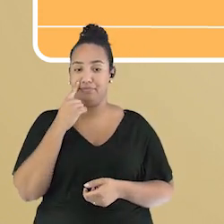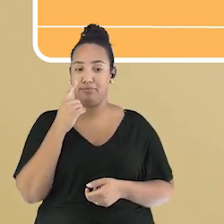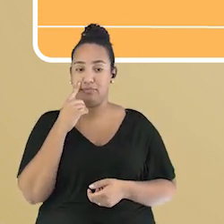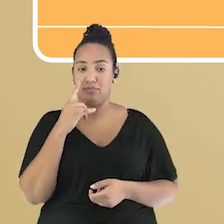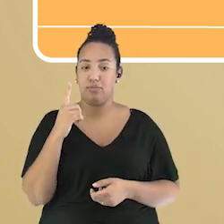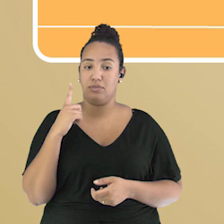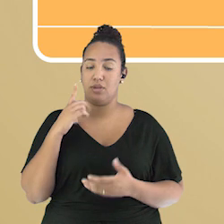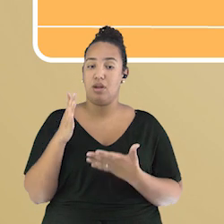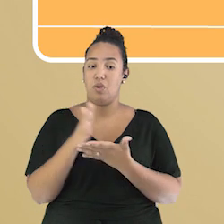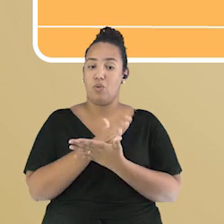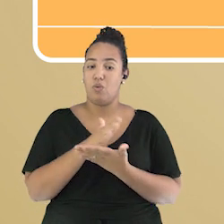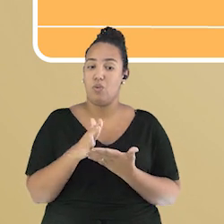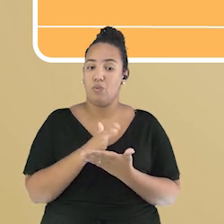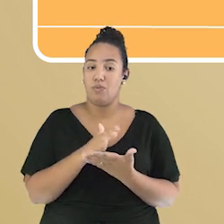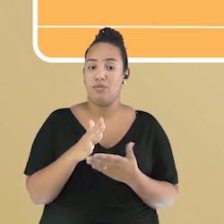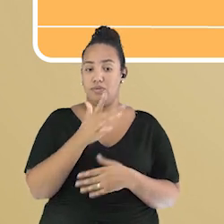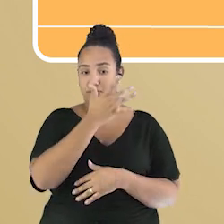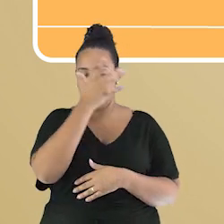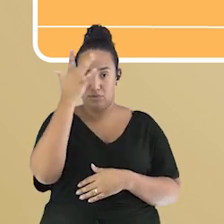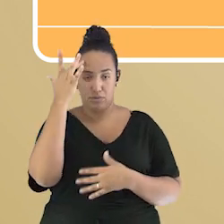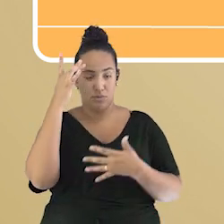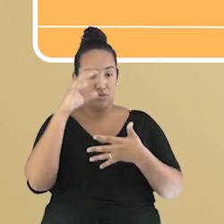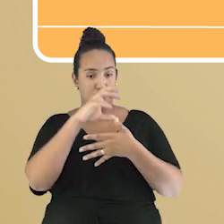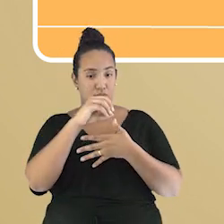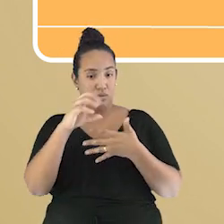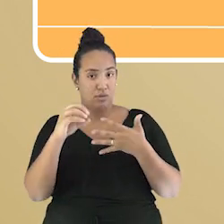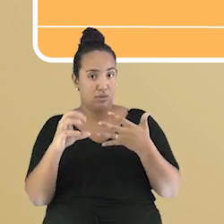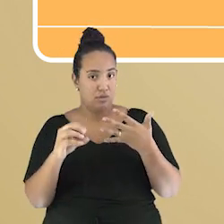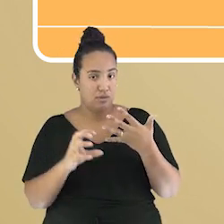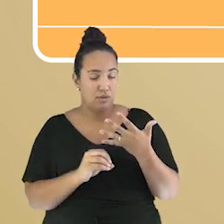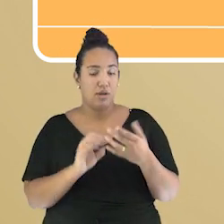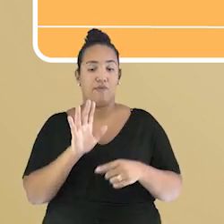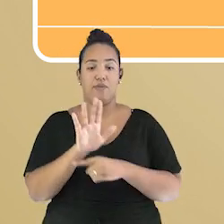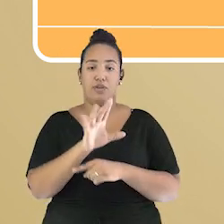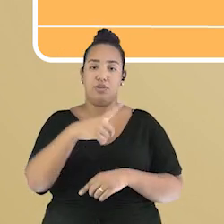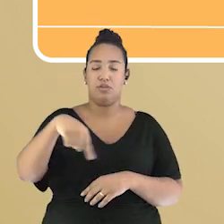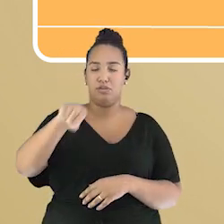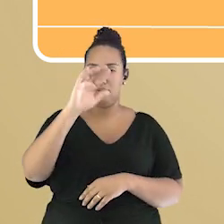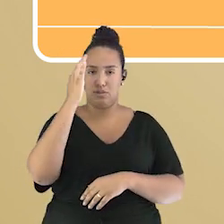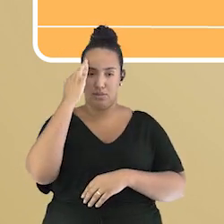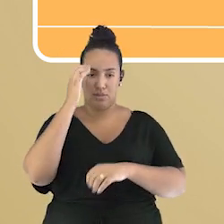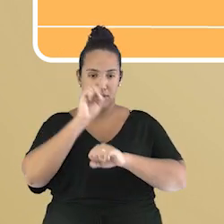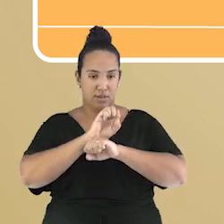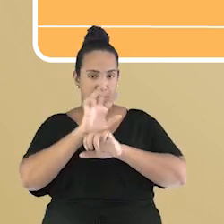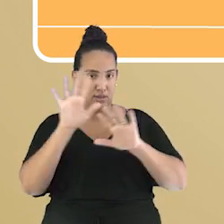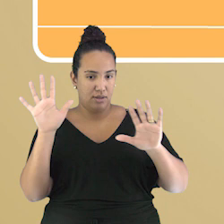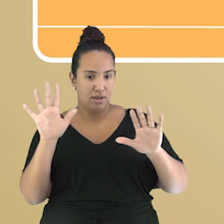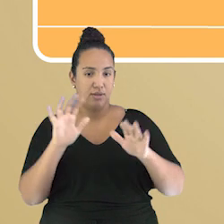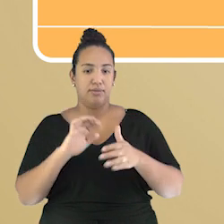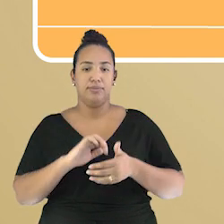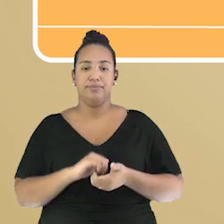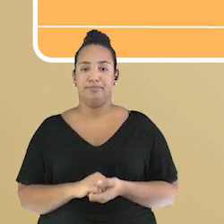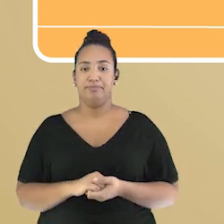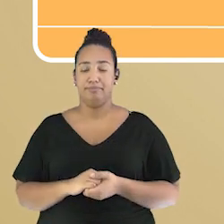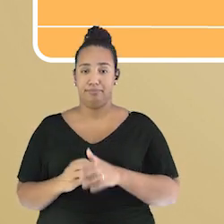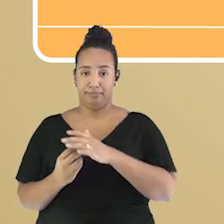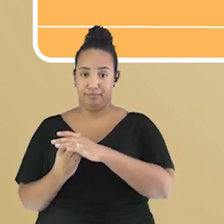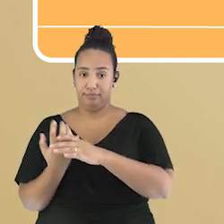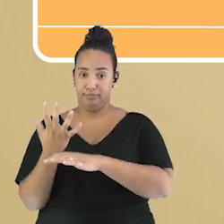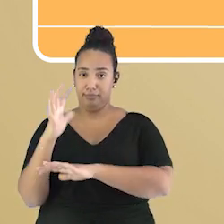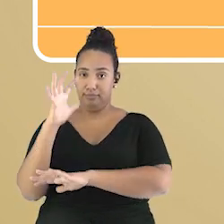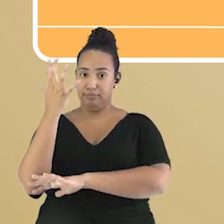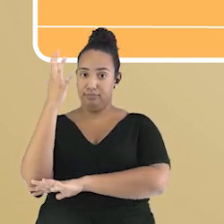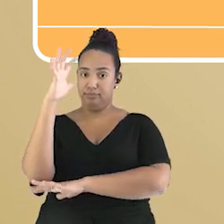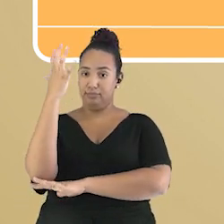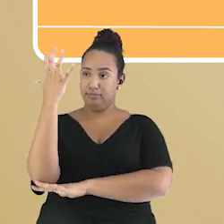alguns representantes de uma cadeia alimentar que vão nos ajudar a entender melhor esse processo. As folhas das